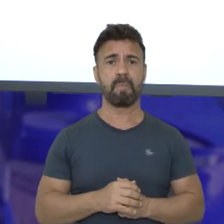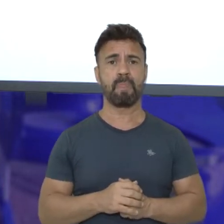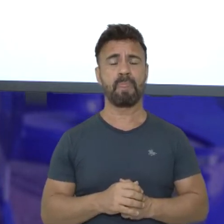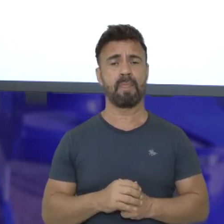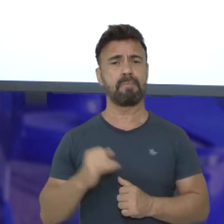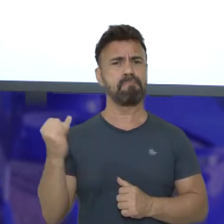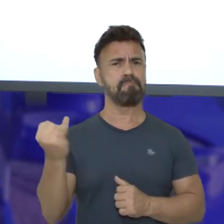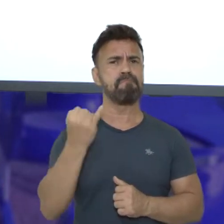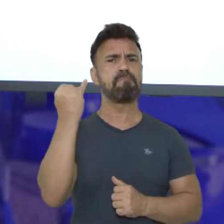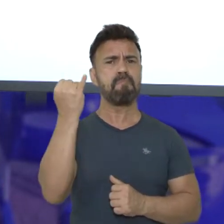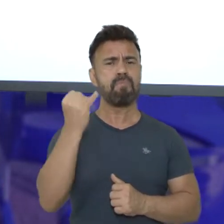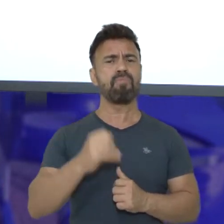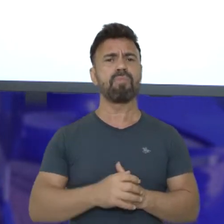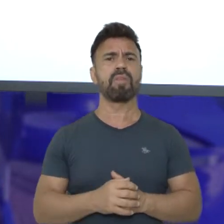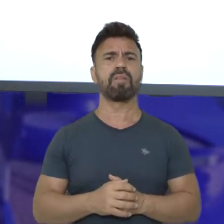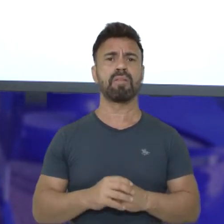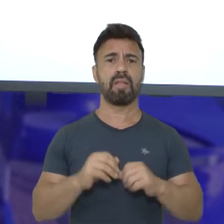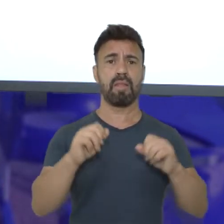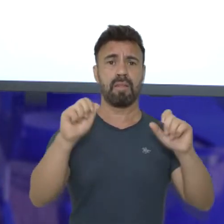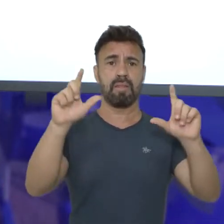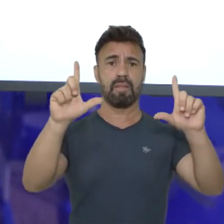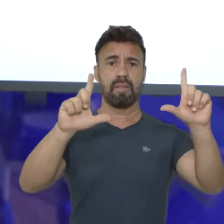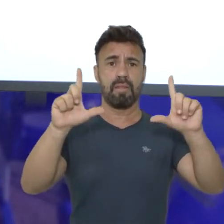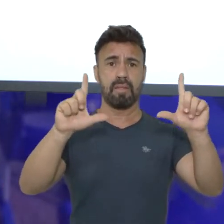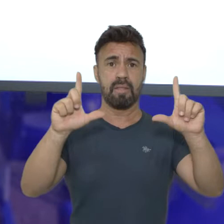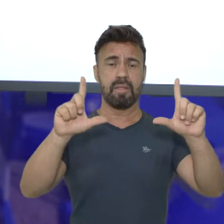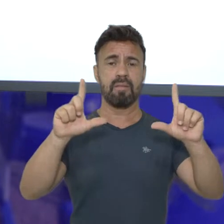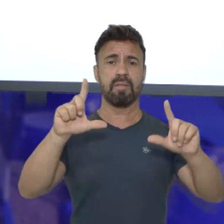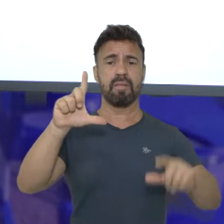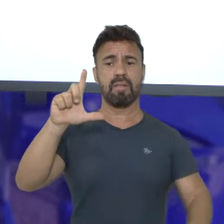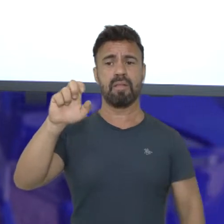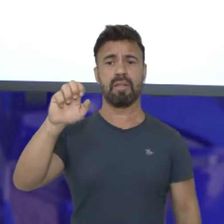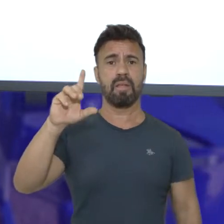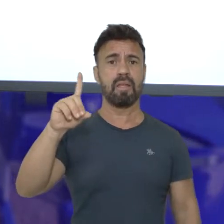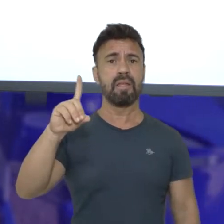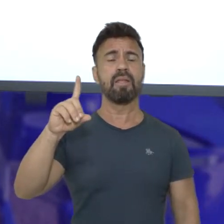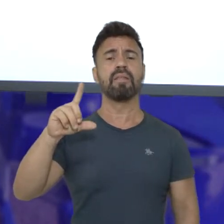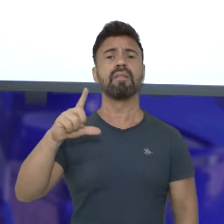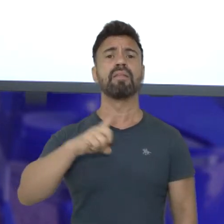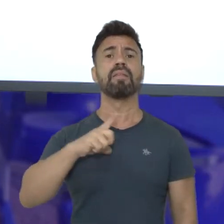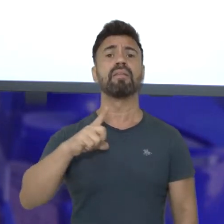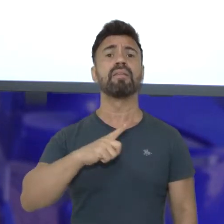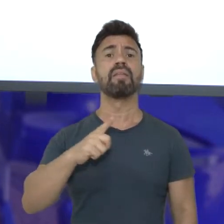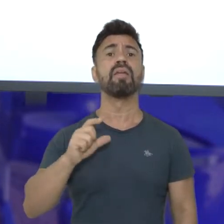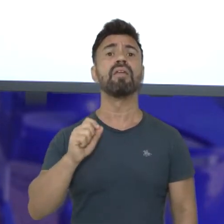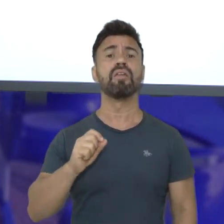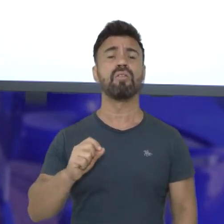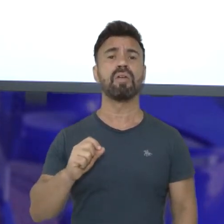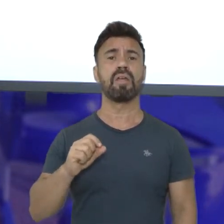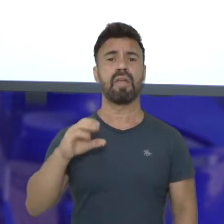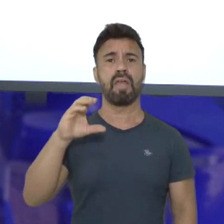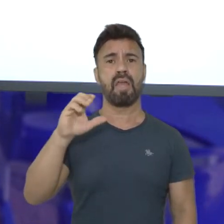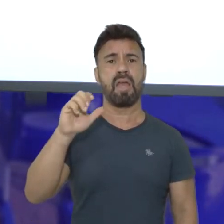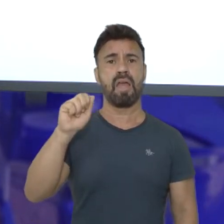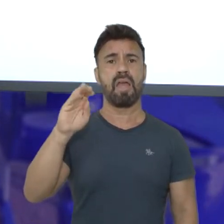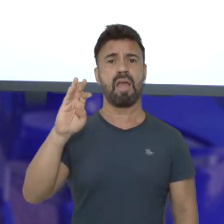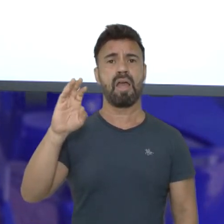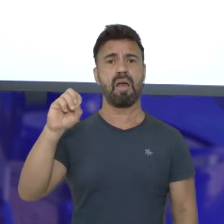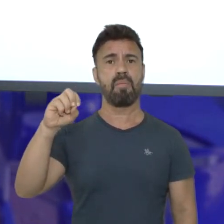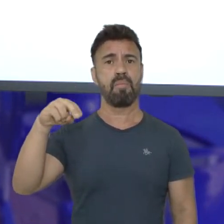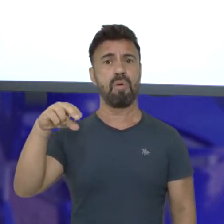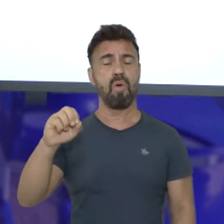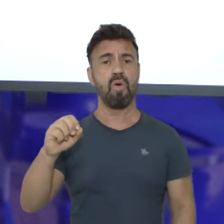bastante importante, é que essas TVs de LED, elas possuem uma placa de carbono onde a luz ela vai